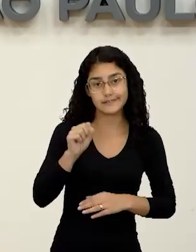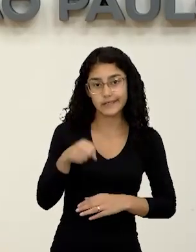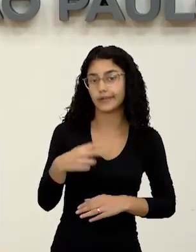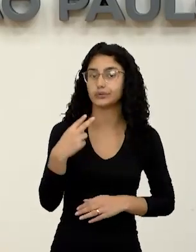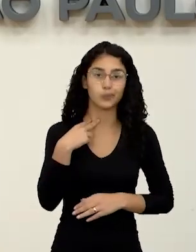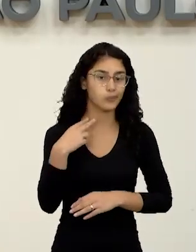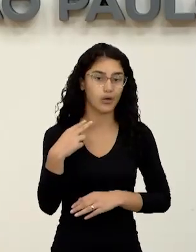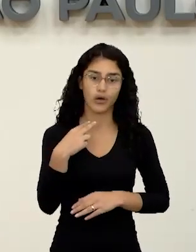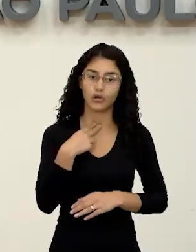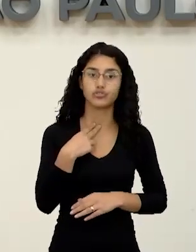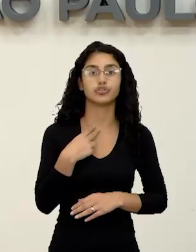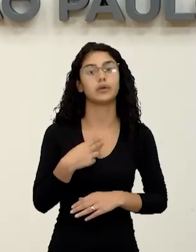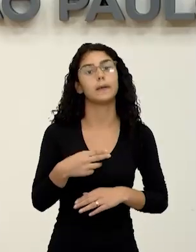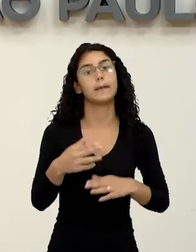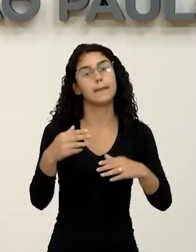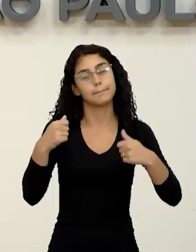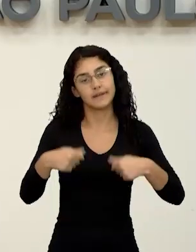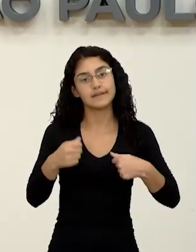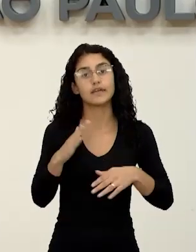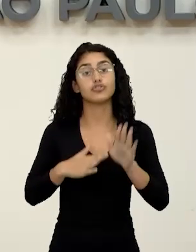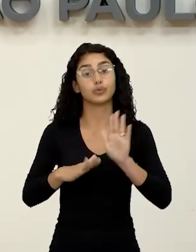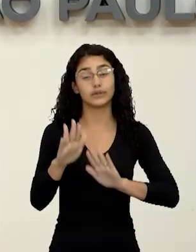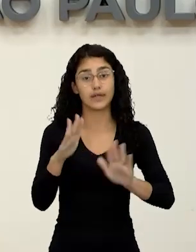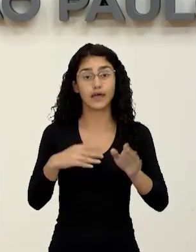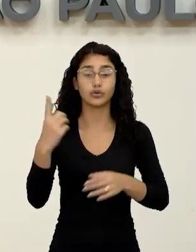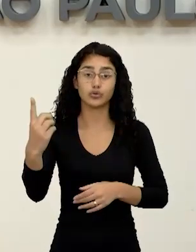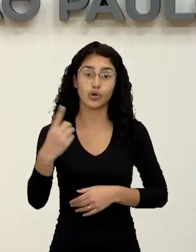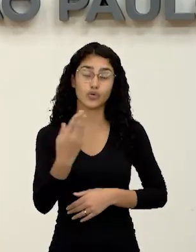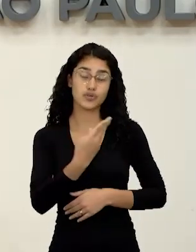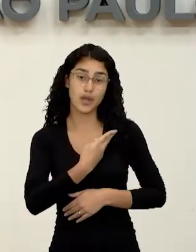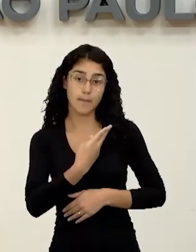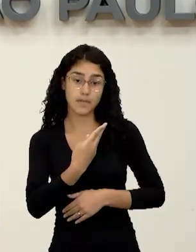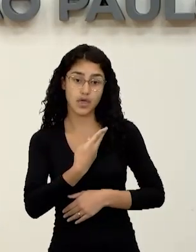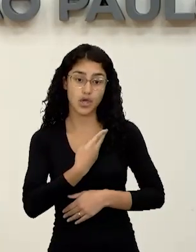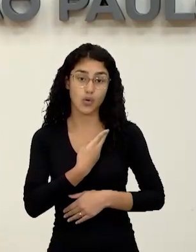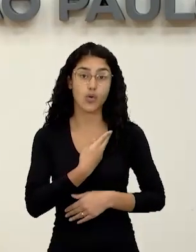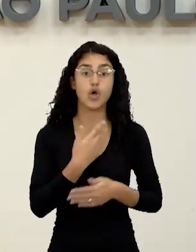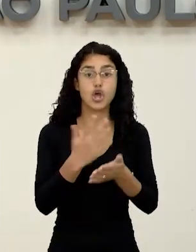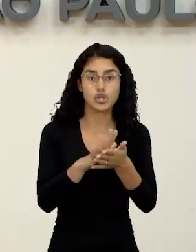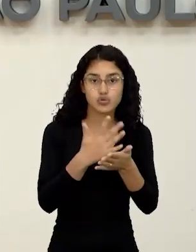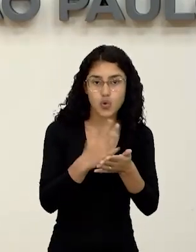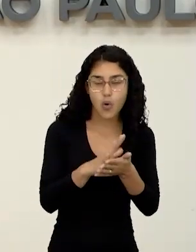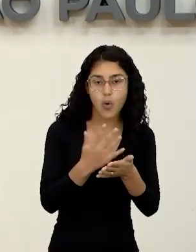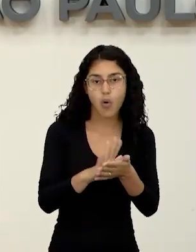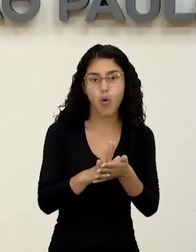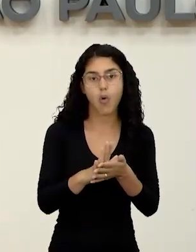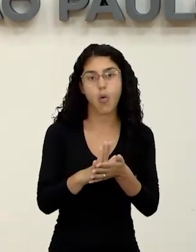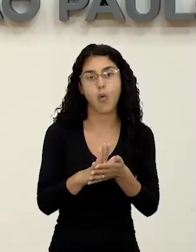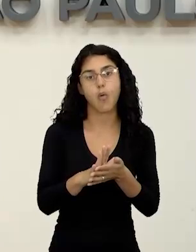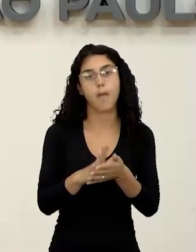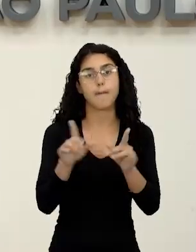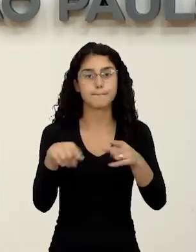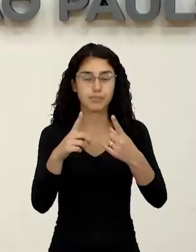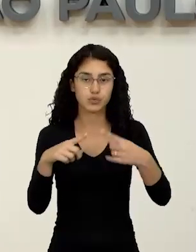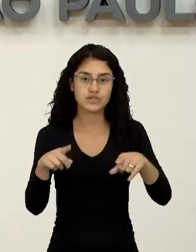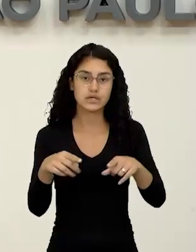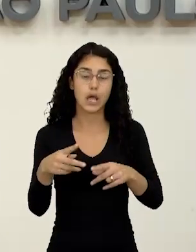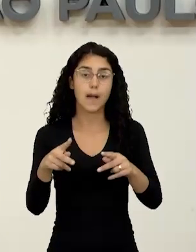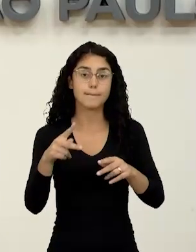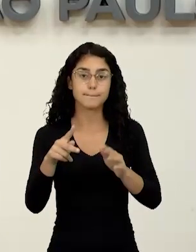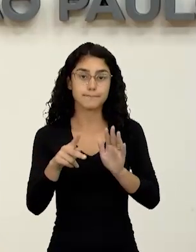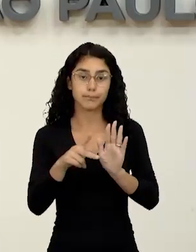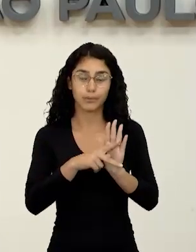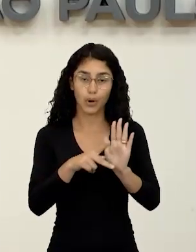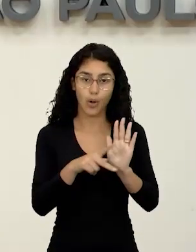passada. Eu trouxe o meu amigo aqui que tocou uma música de autoria própria, porque não encontramos nenhum samba desses que fossem um pouco